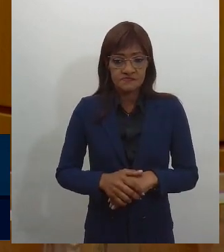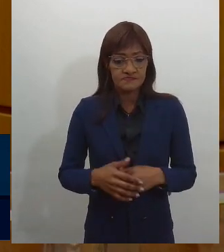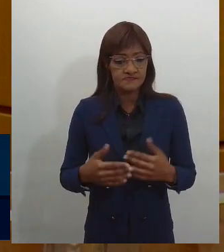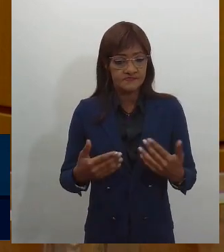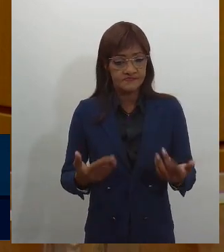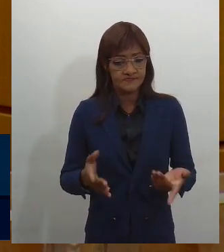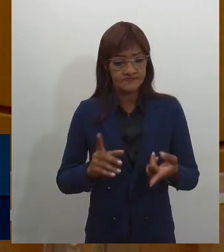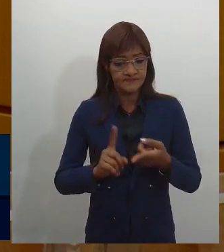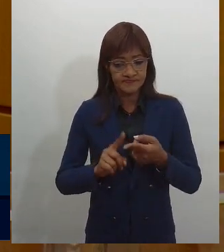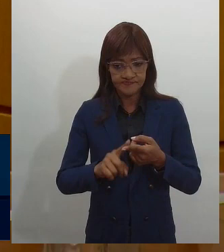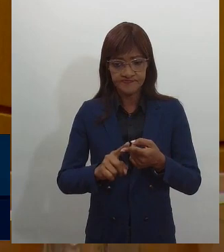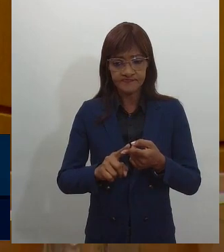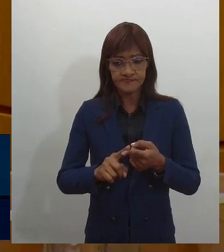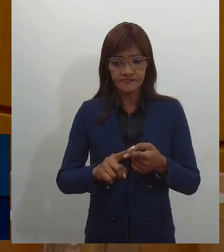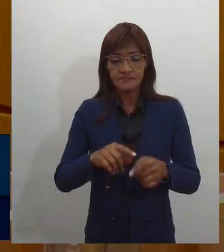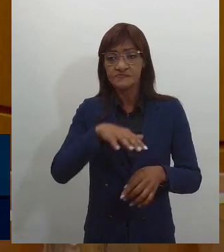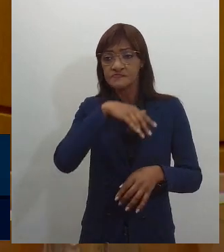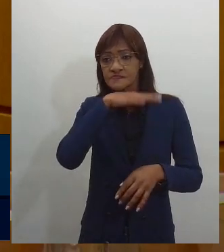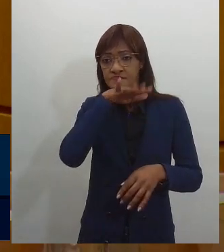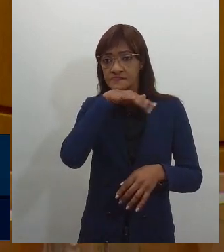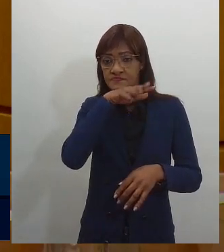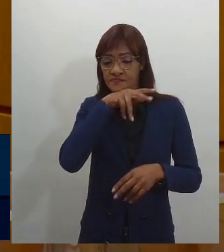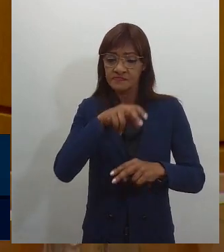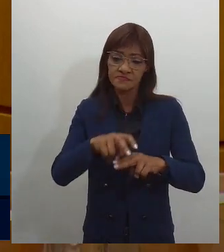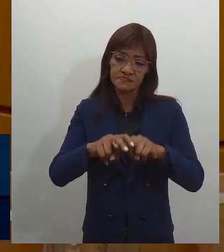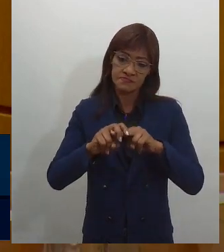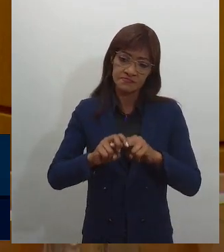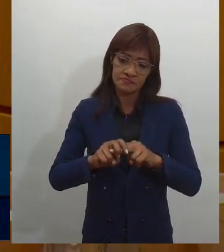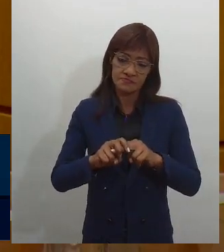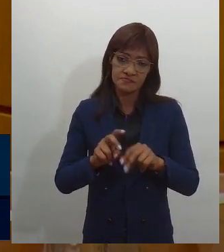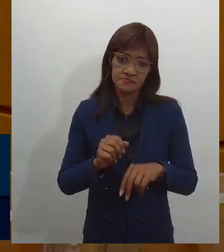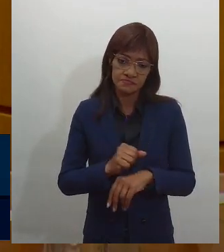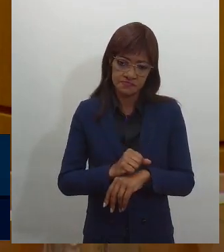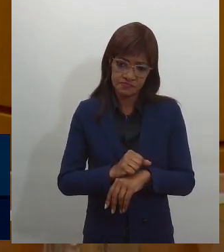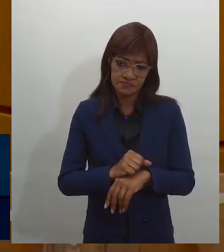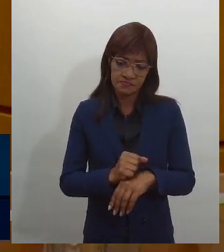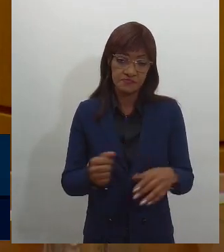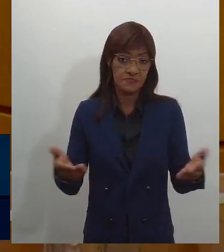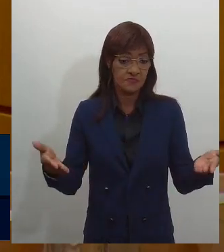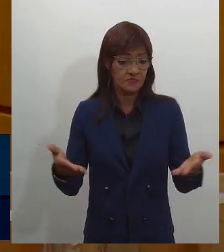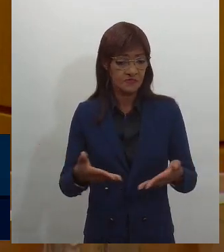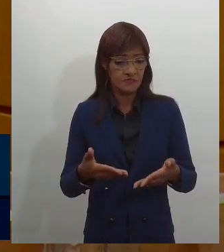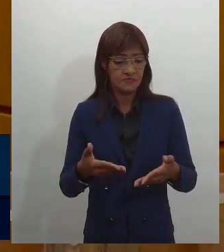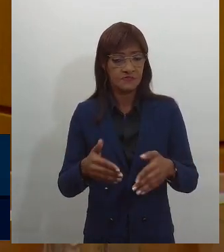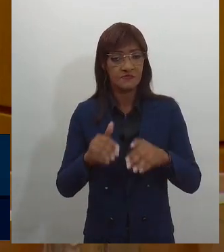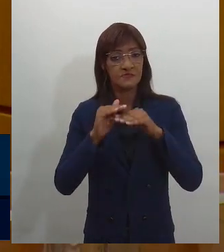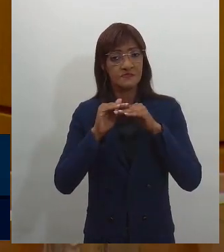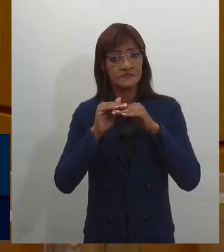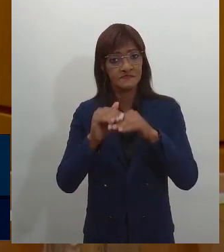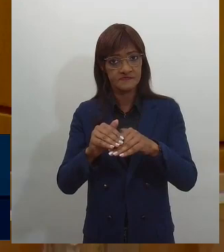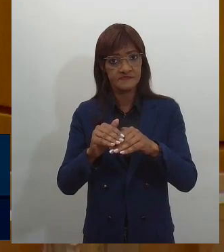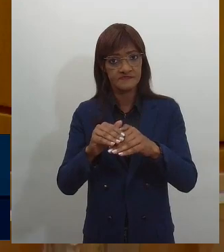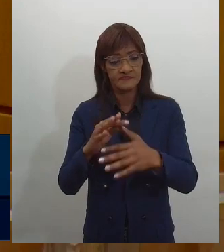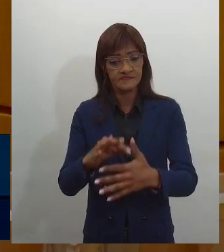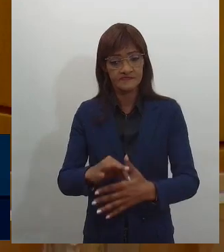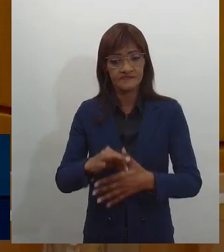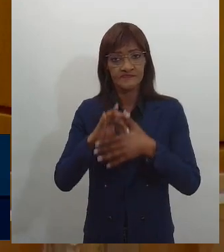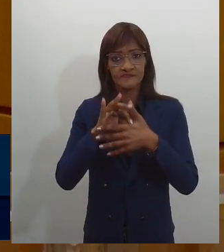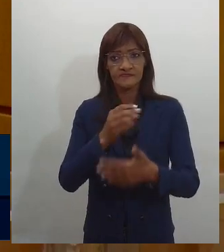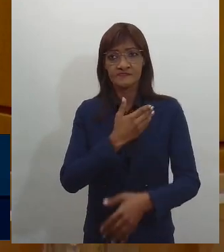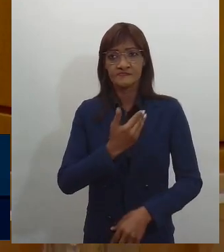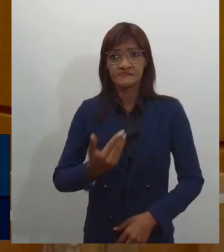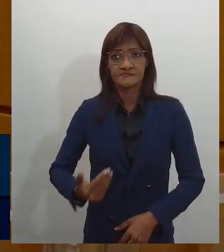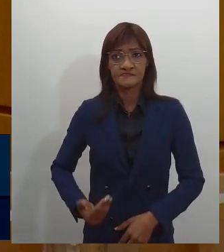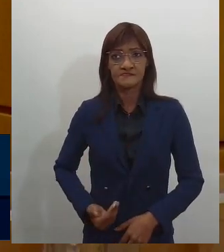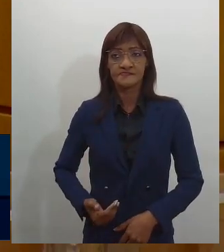animais. Portanto, a minha vinda aqui é para dizer ao líder do governo, pedir a ele e